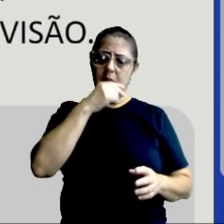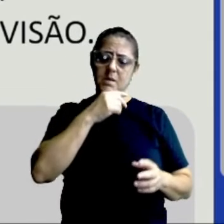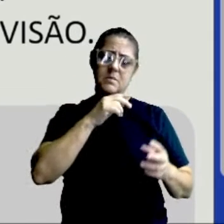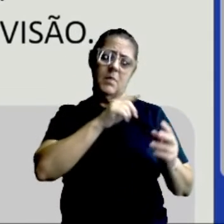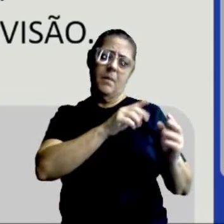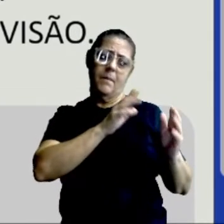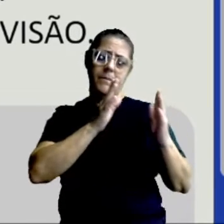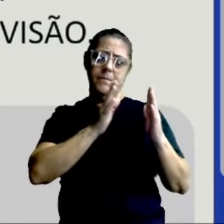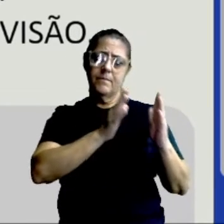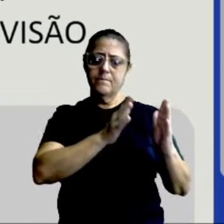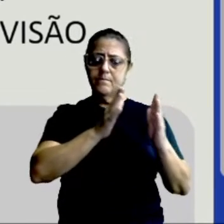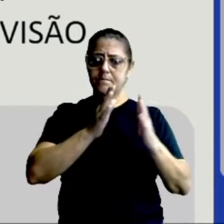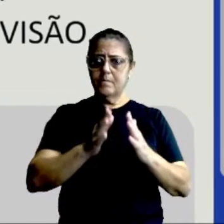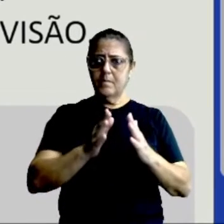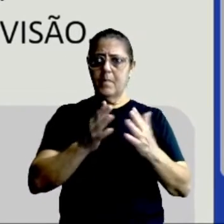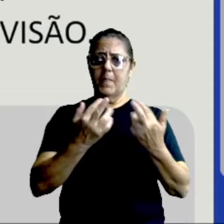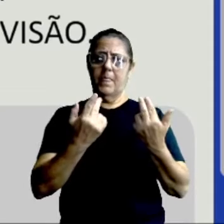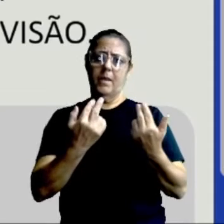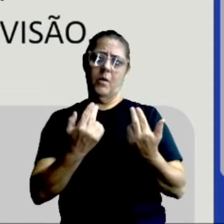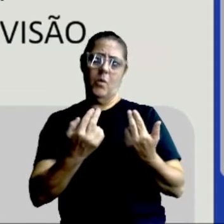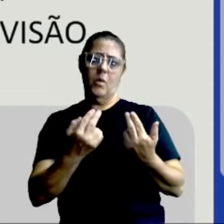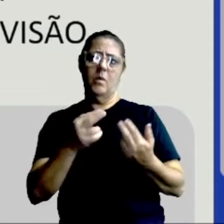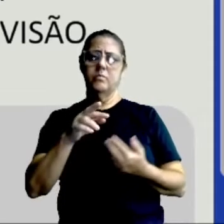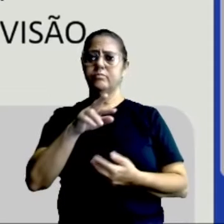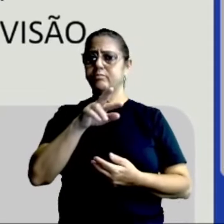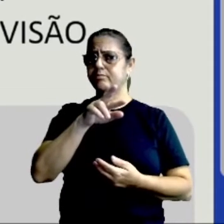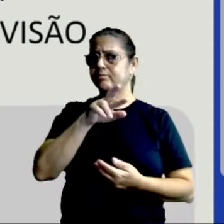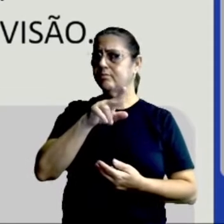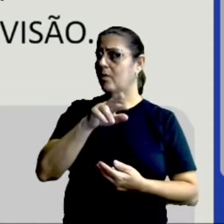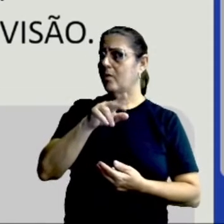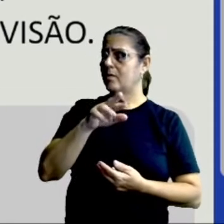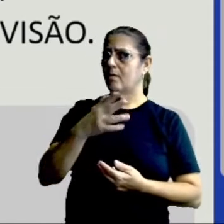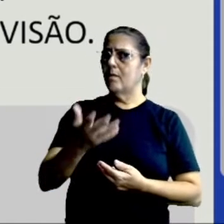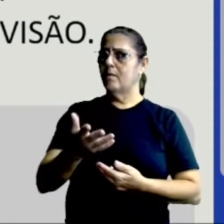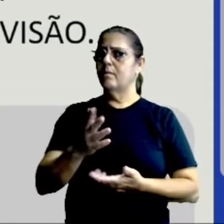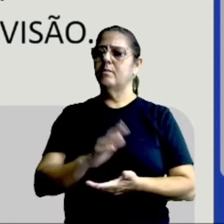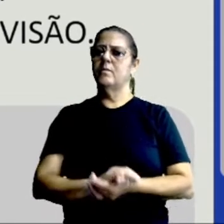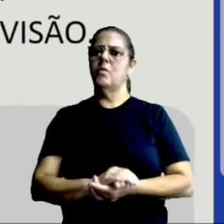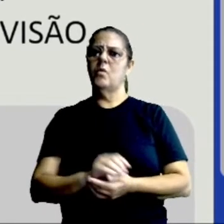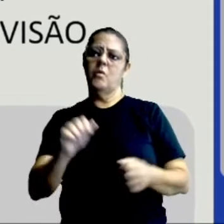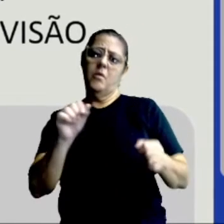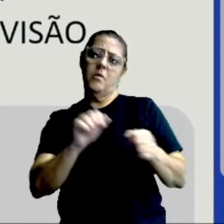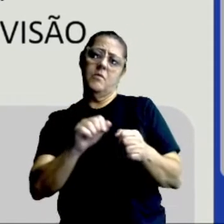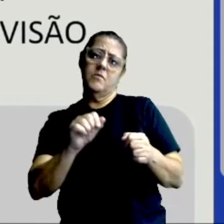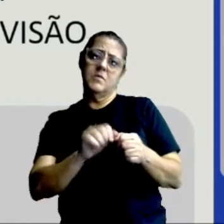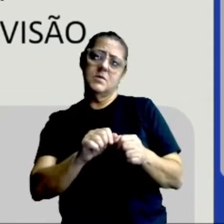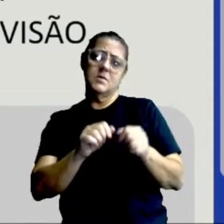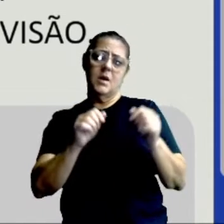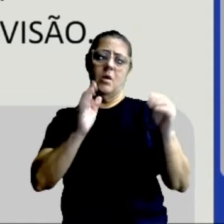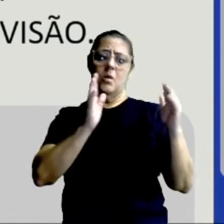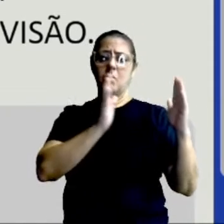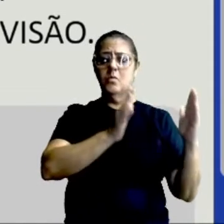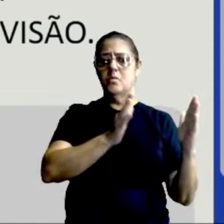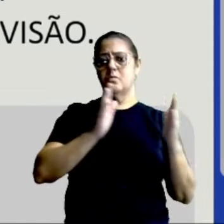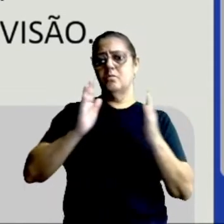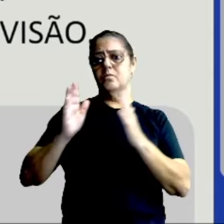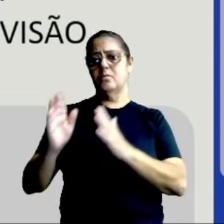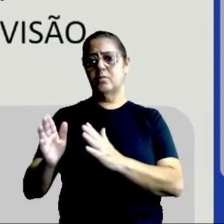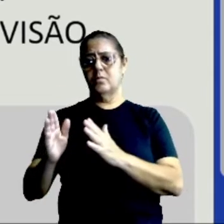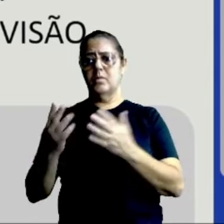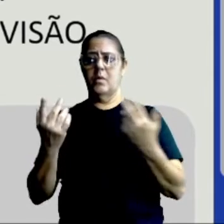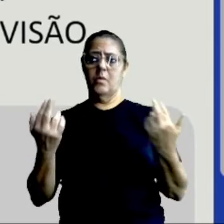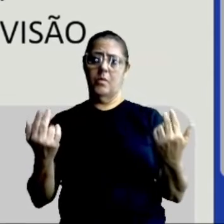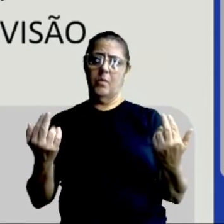lados mantém a igualdade. Moral da história: o que a gente fizer em um dos membros em igualdade, a gente tem que